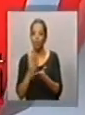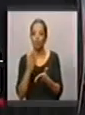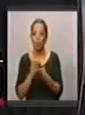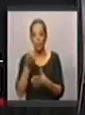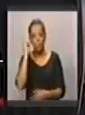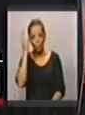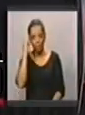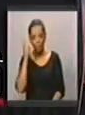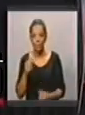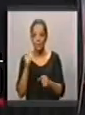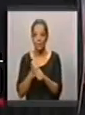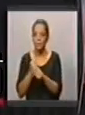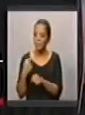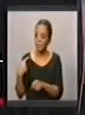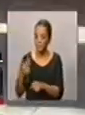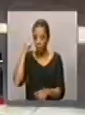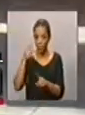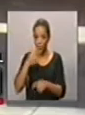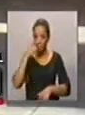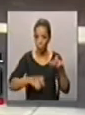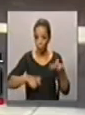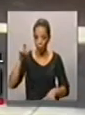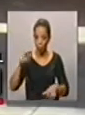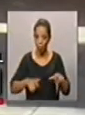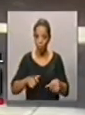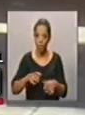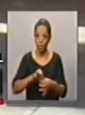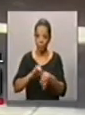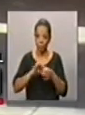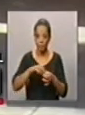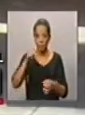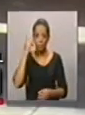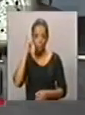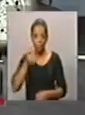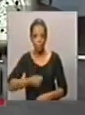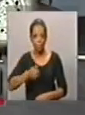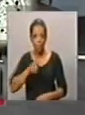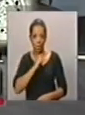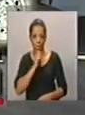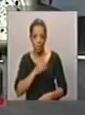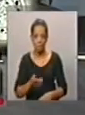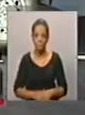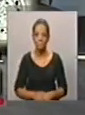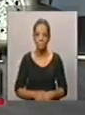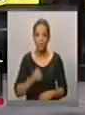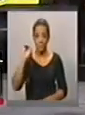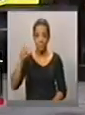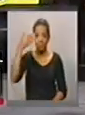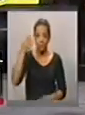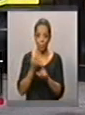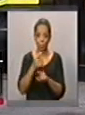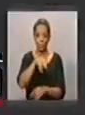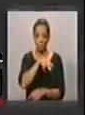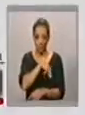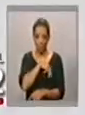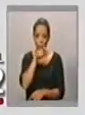Bombeiros. Trabalhamos todos os dias para que os nossos colaboradores e os nossos bombeiros tenham as melhores condições possíveis. Na primeira edição dos prémios